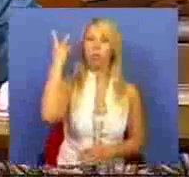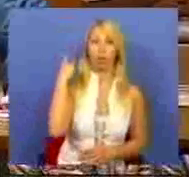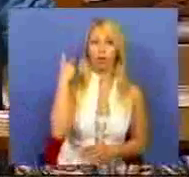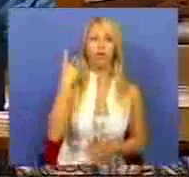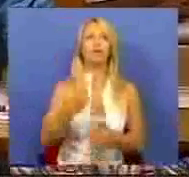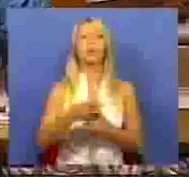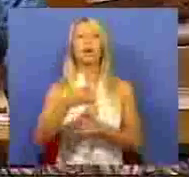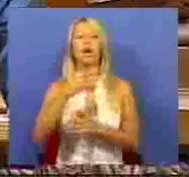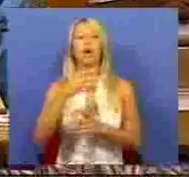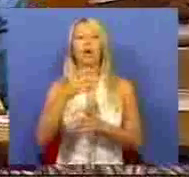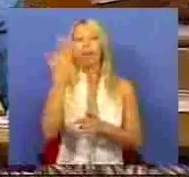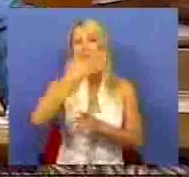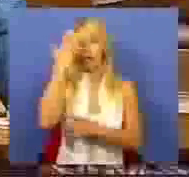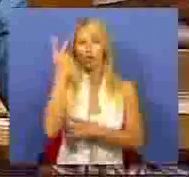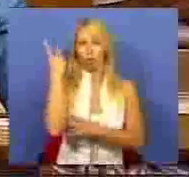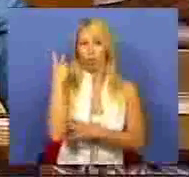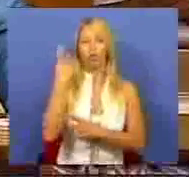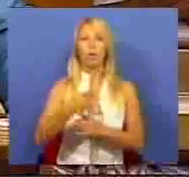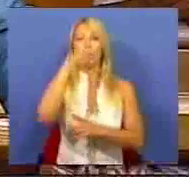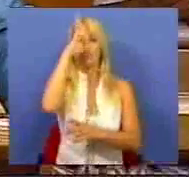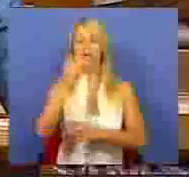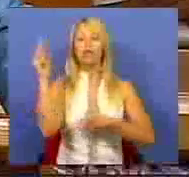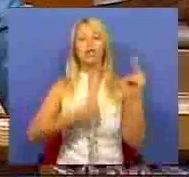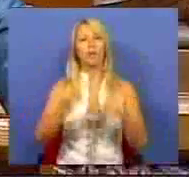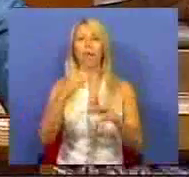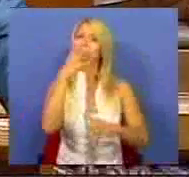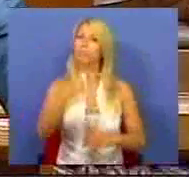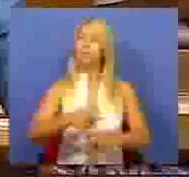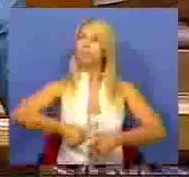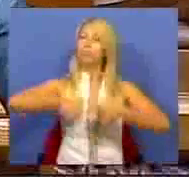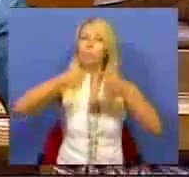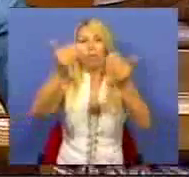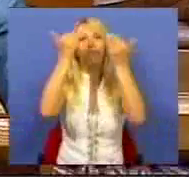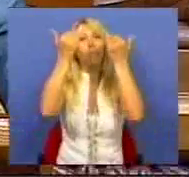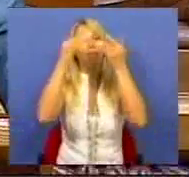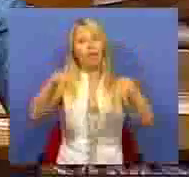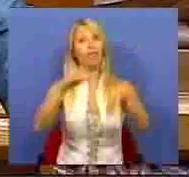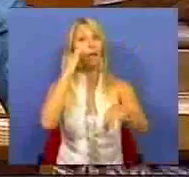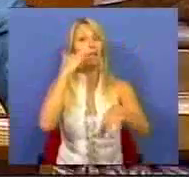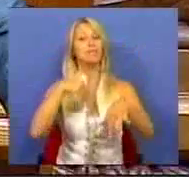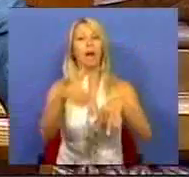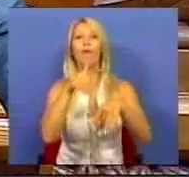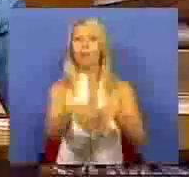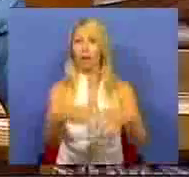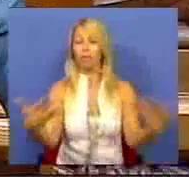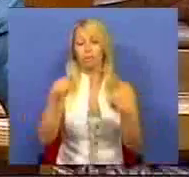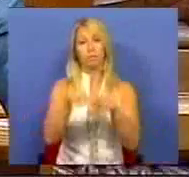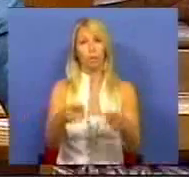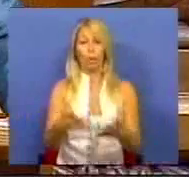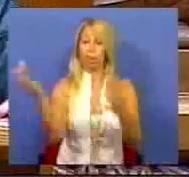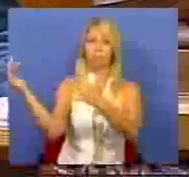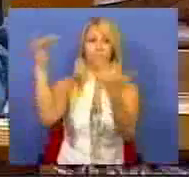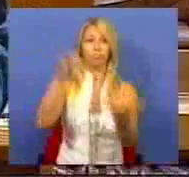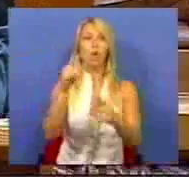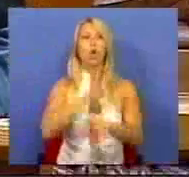das Finanças anunciou boas notícias. Estamos a chegar ao fim desta crise. A interpelação que hoje traz o Primeiro-Ministro e o seu